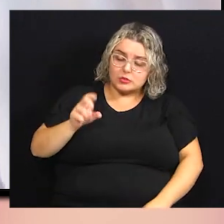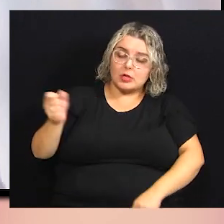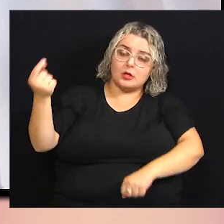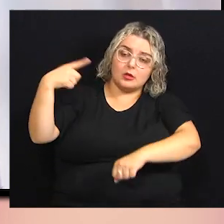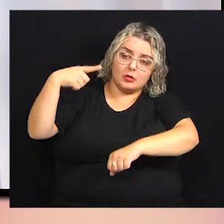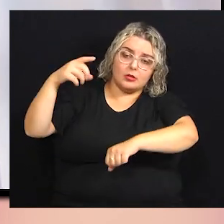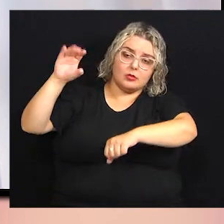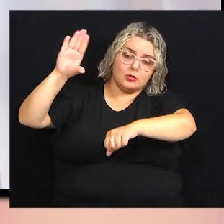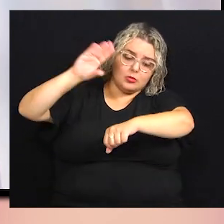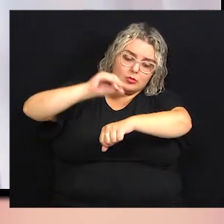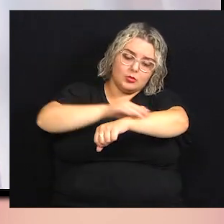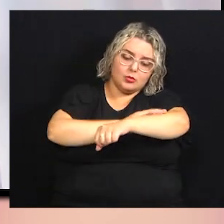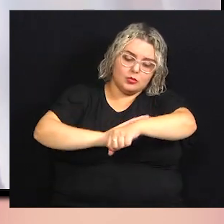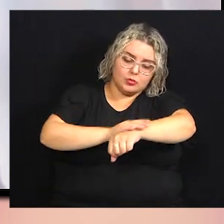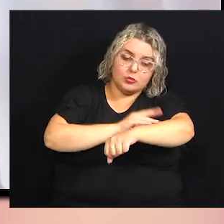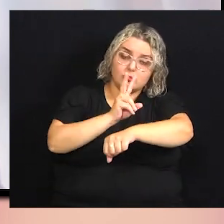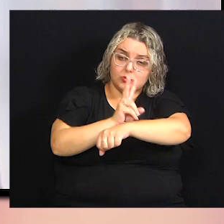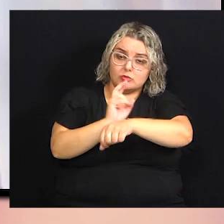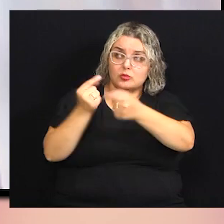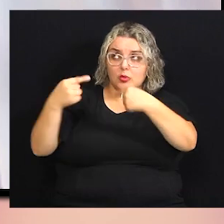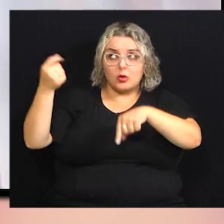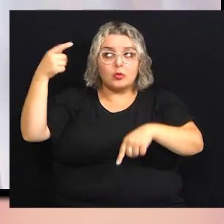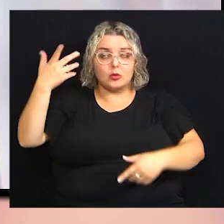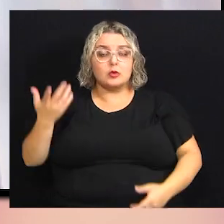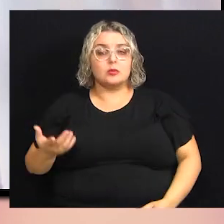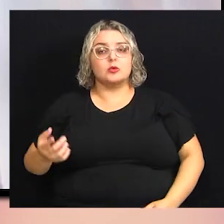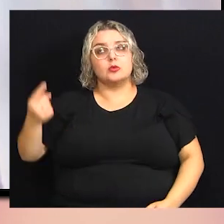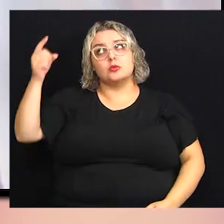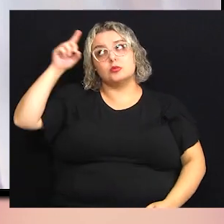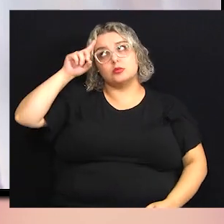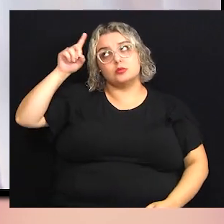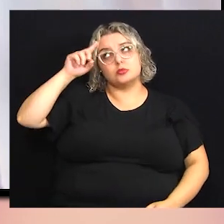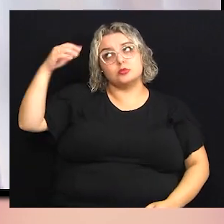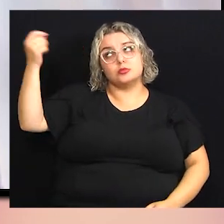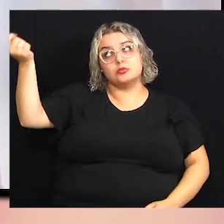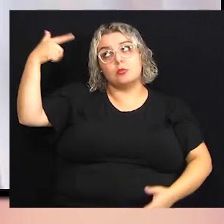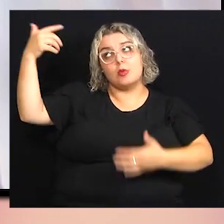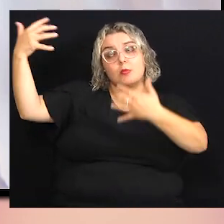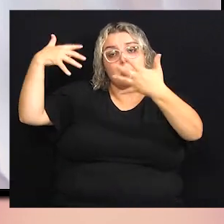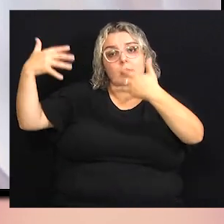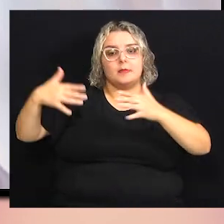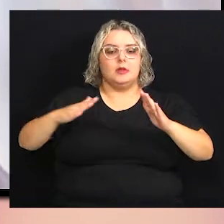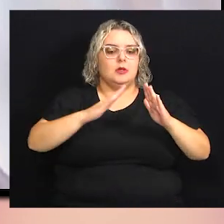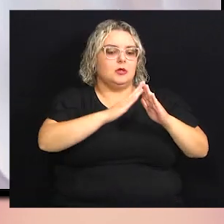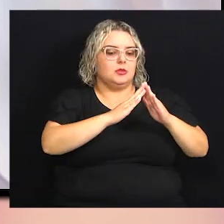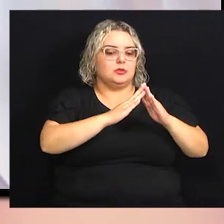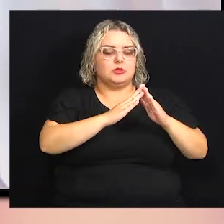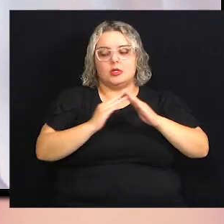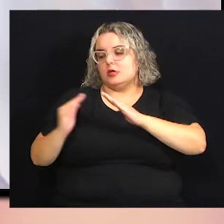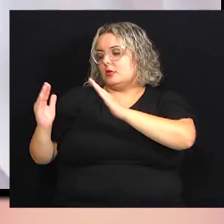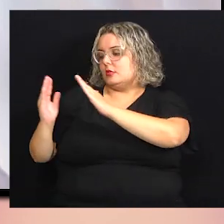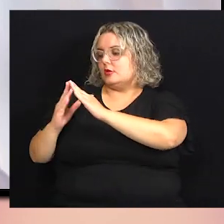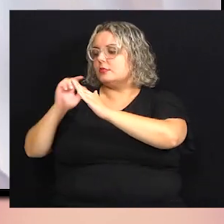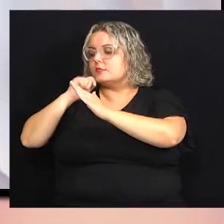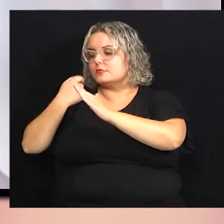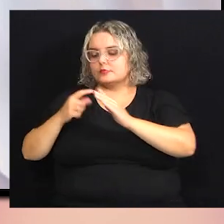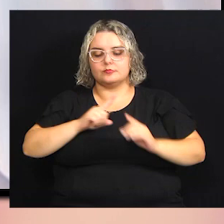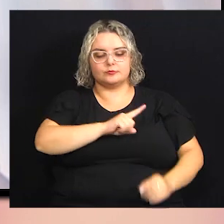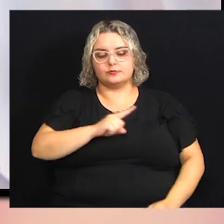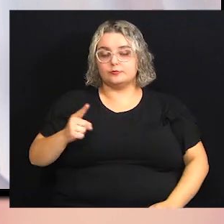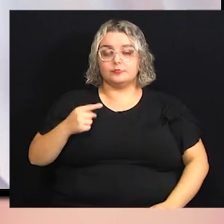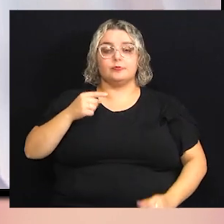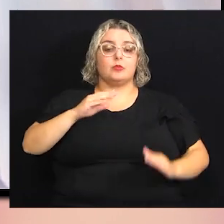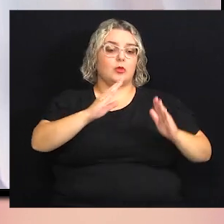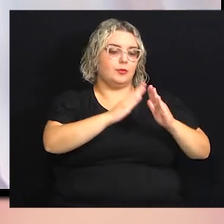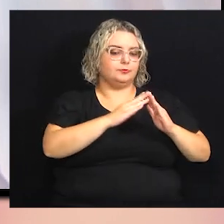não pode esquecer do dia a dia. A radiação solar que a gente pega no dia a dia, quando a gente sai de casa para ir na padaria, quando a gente sai de casa